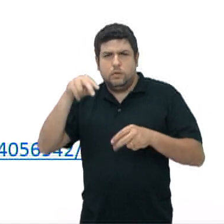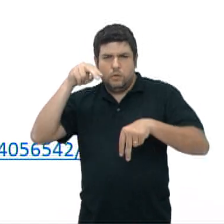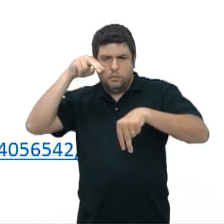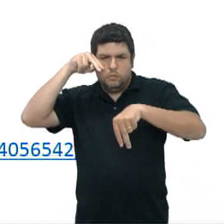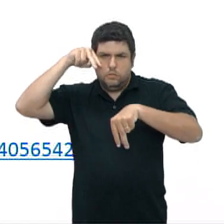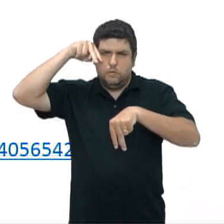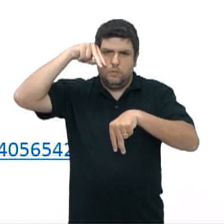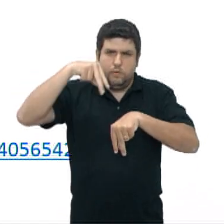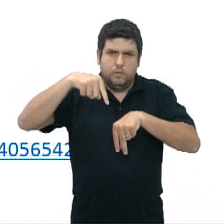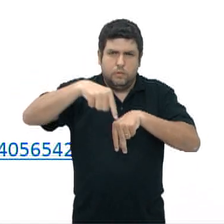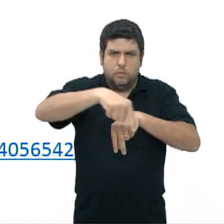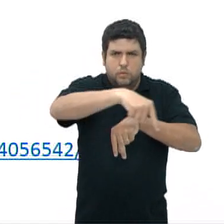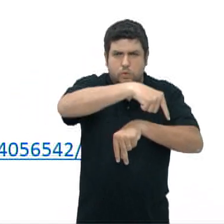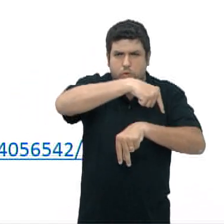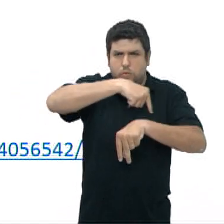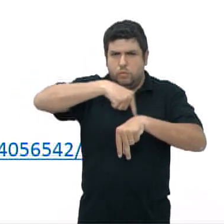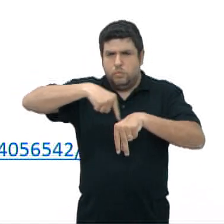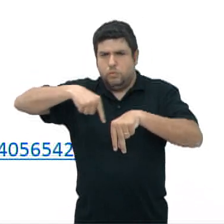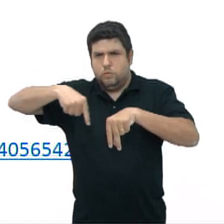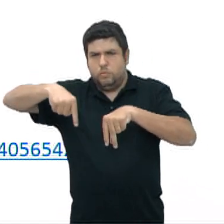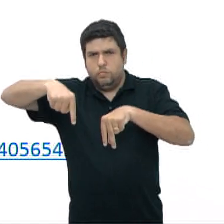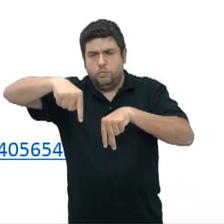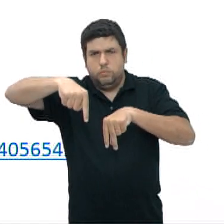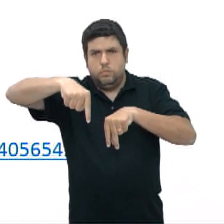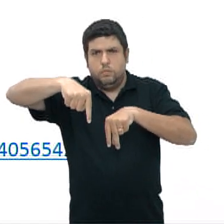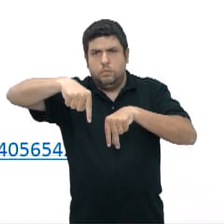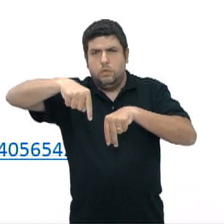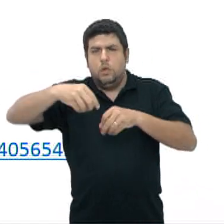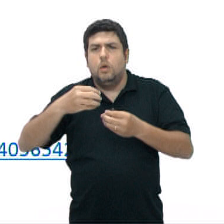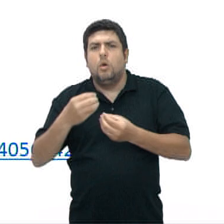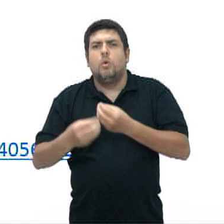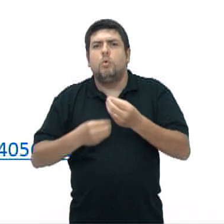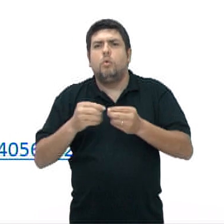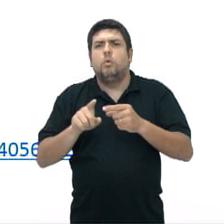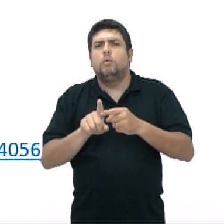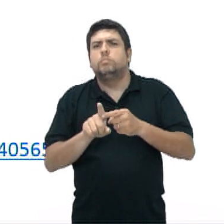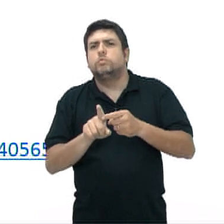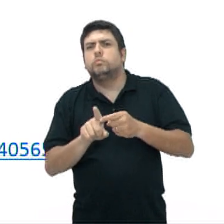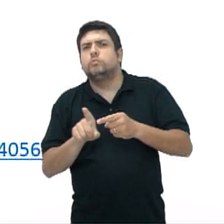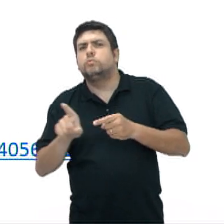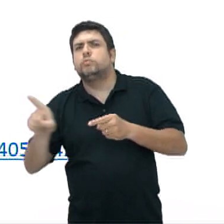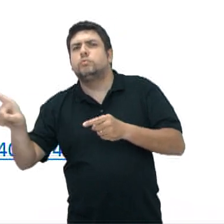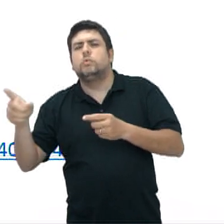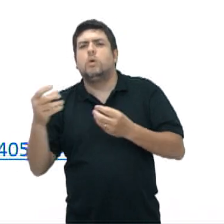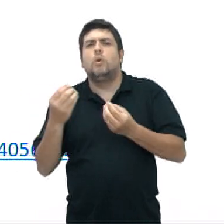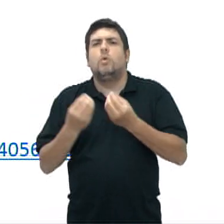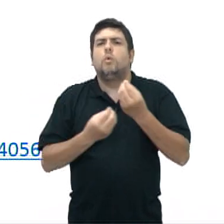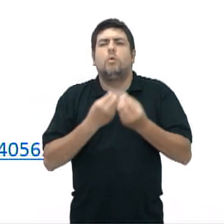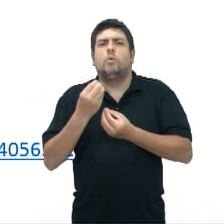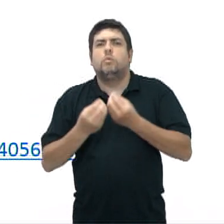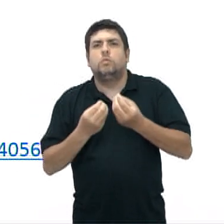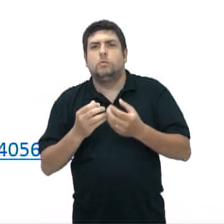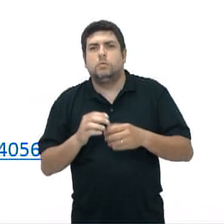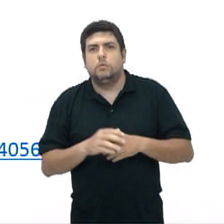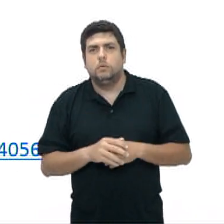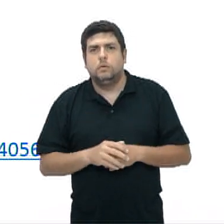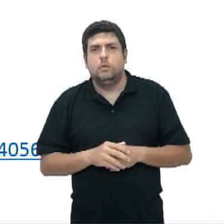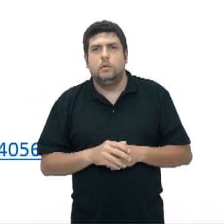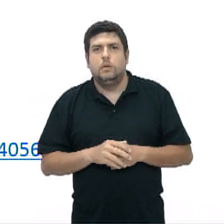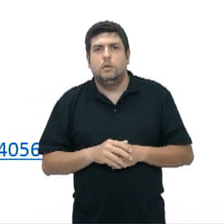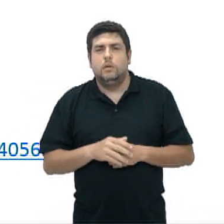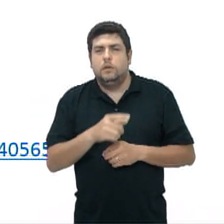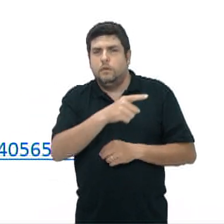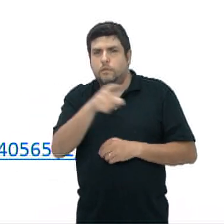solto. Vamos lá. Então, perguntinha para vocês poderem analisar aí. Agora, com vocês,